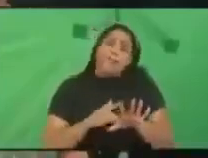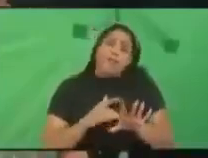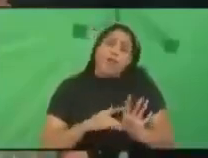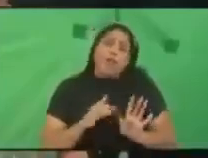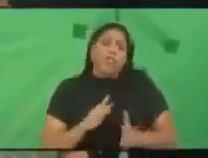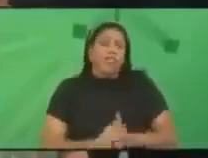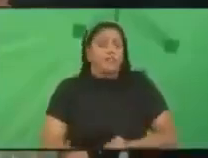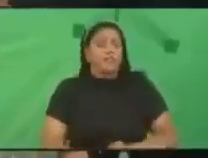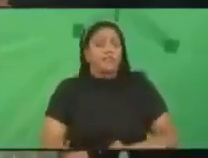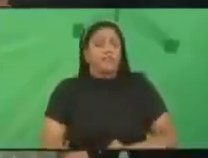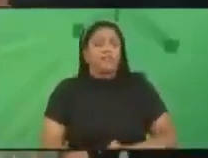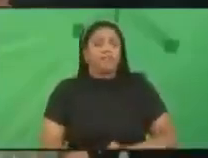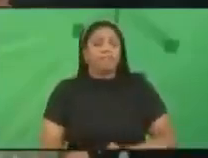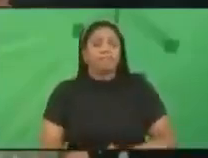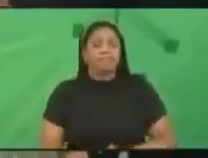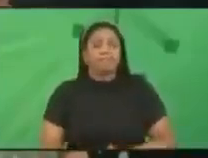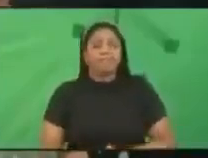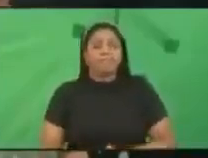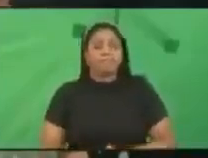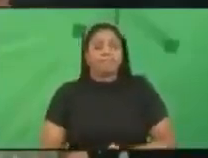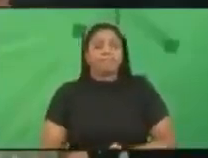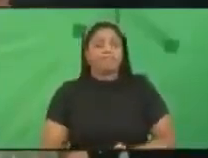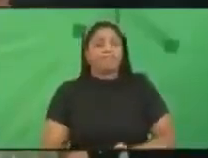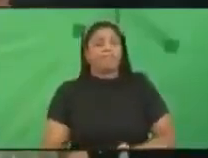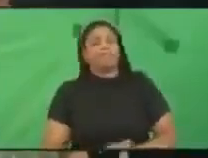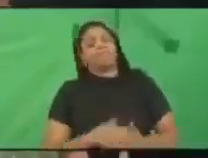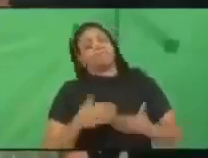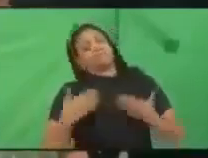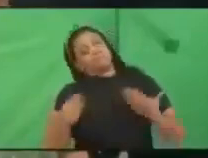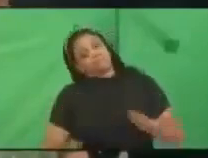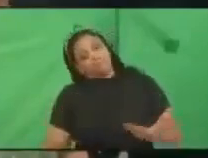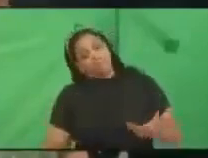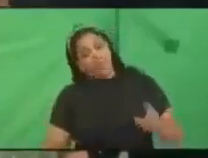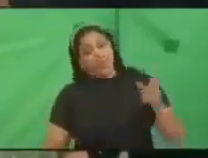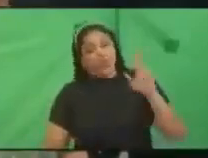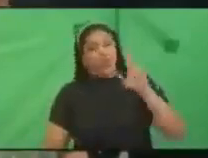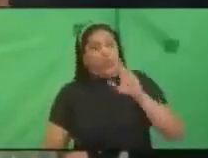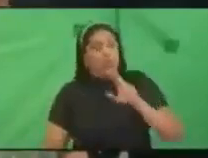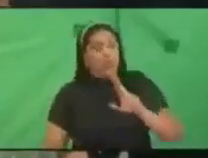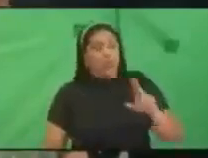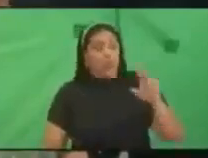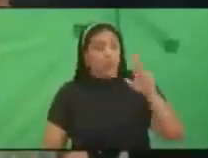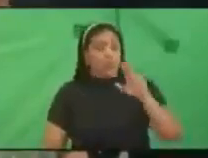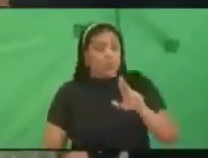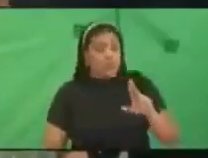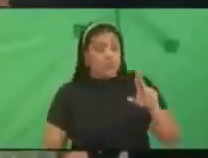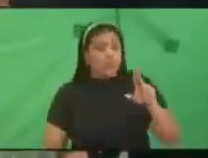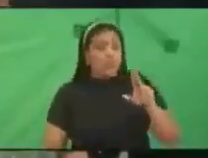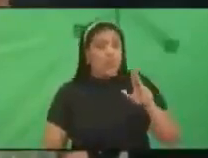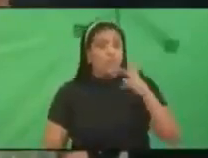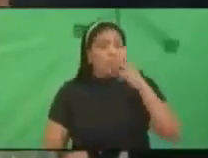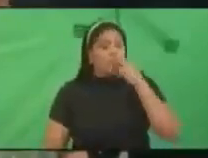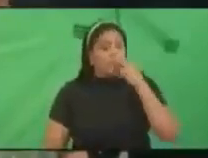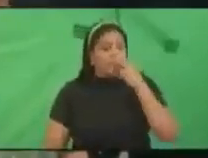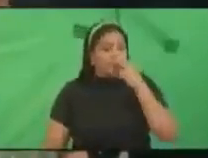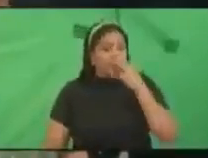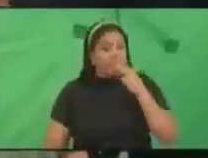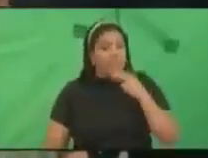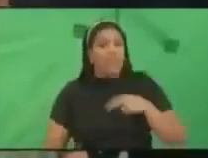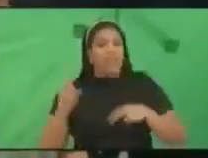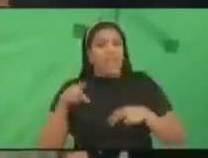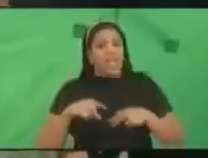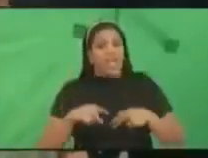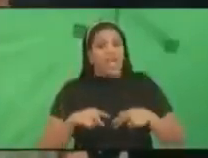misericórdia. Então, esse moço, usando o Cristo como pretexto para a